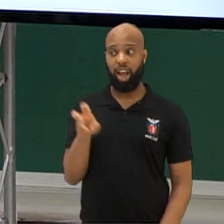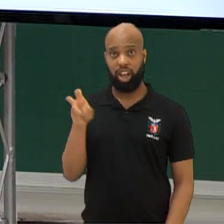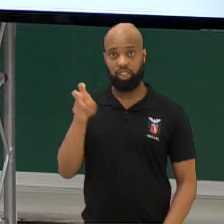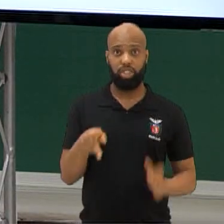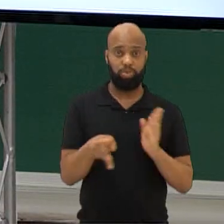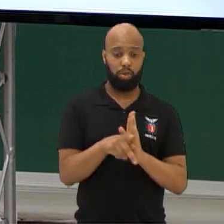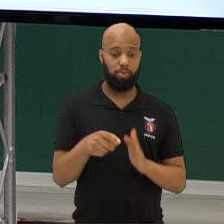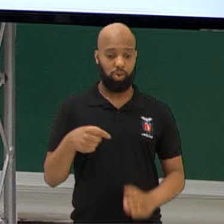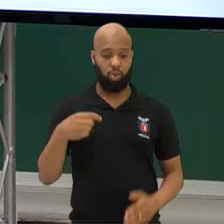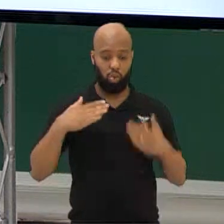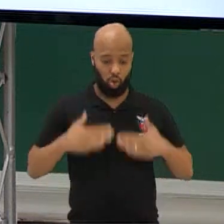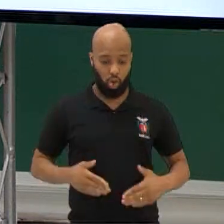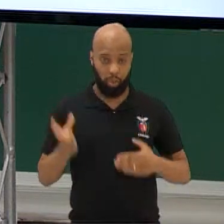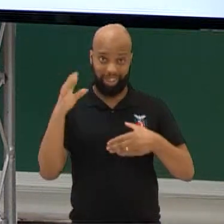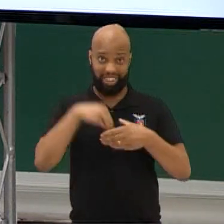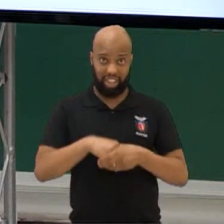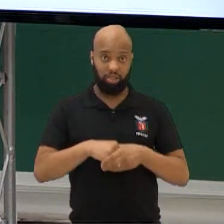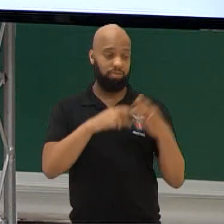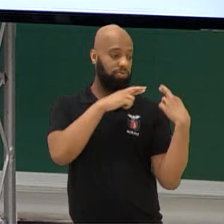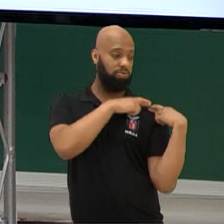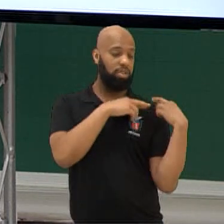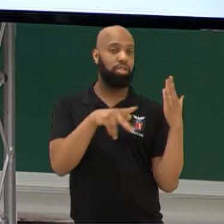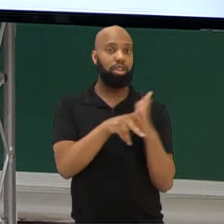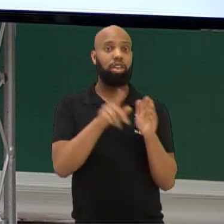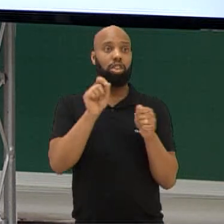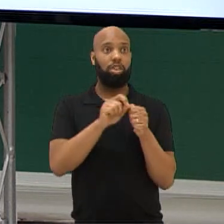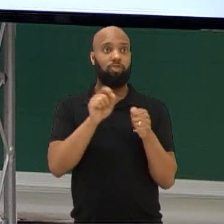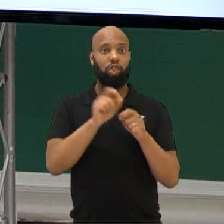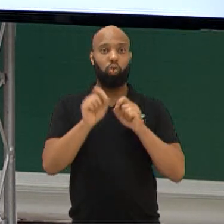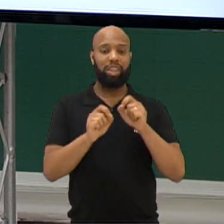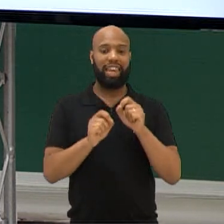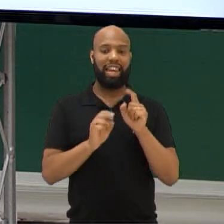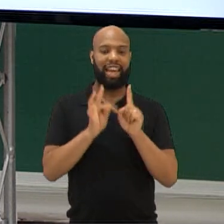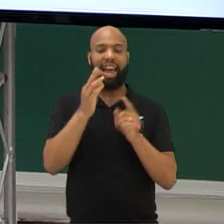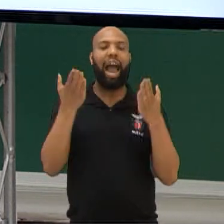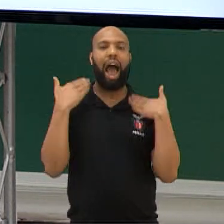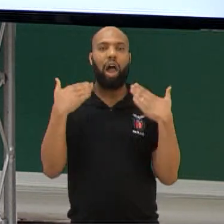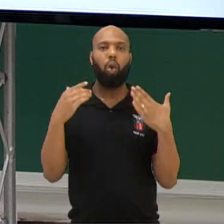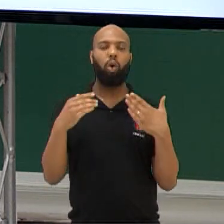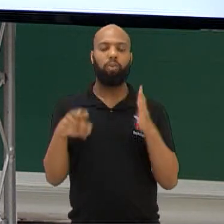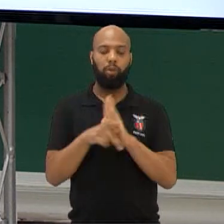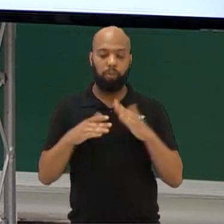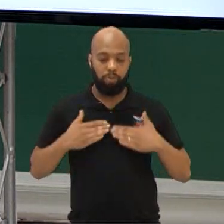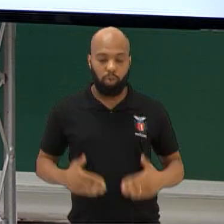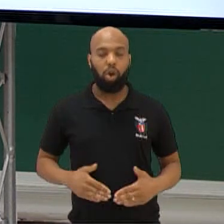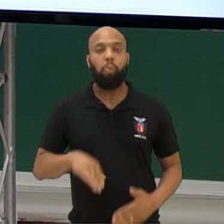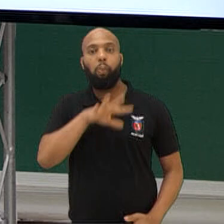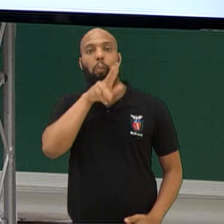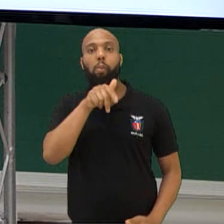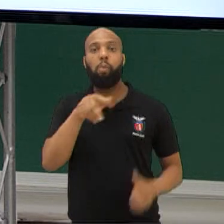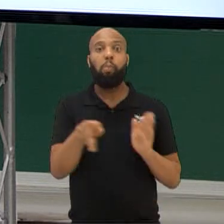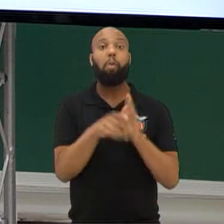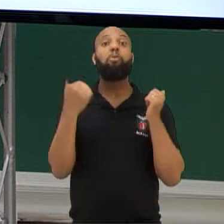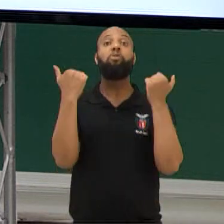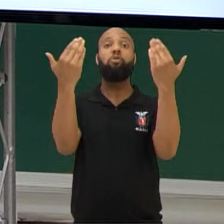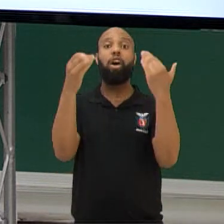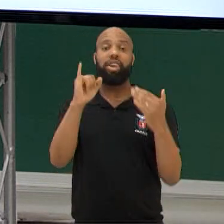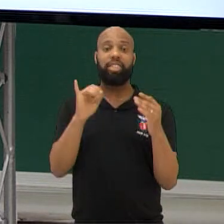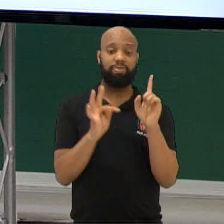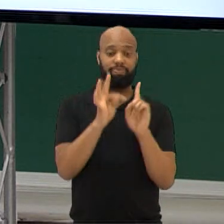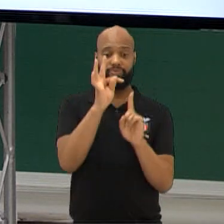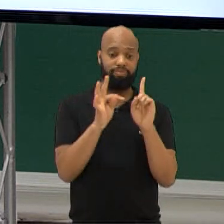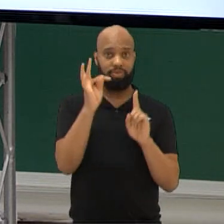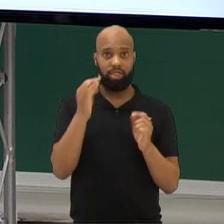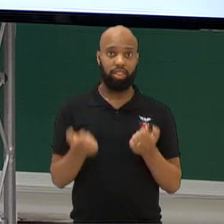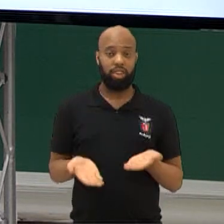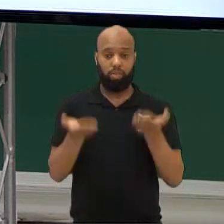metabólica, que é responsável pela produção de calor em animais endotérmicos, com o aumento da temperatura? Quem assinalou que